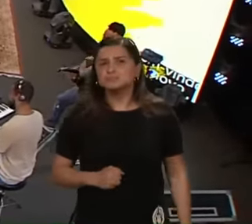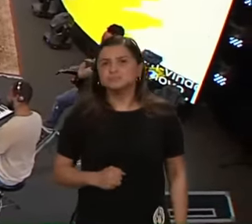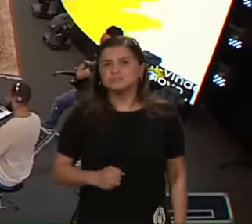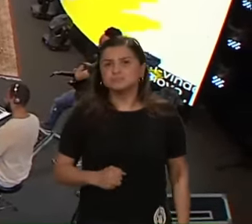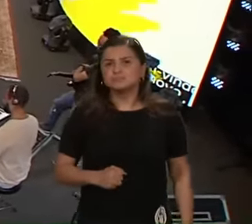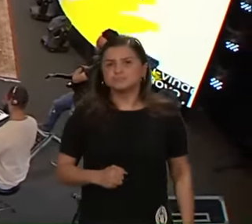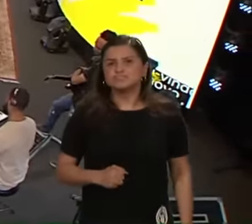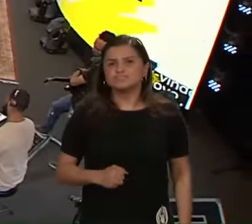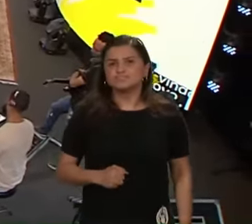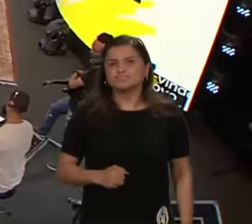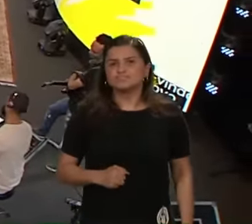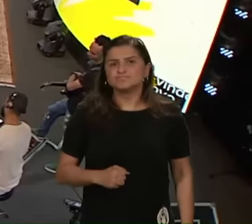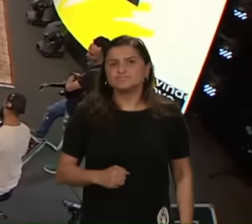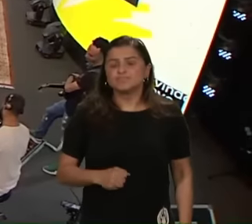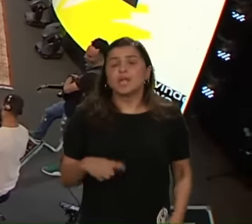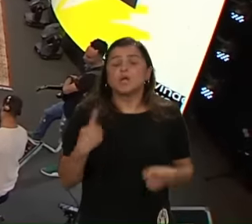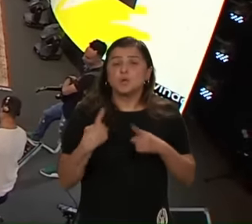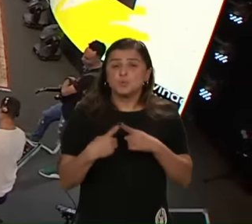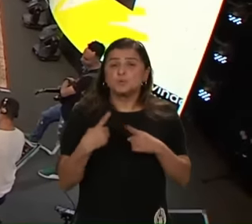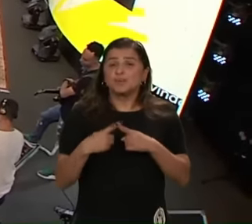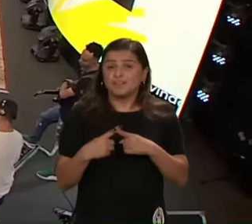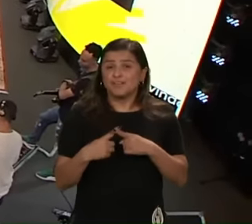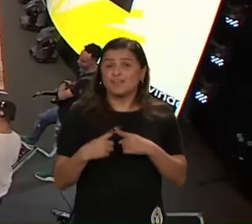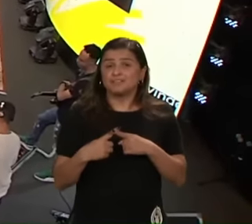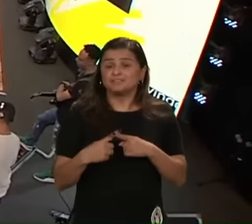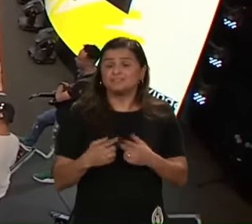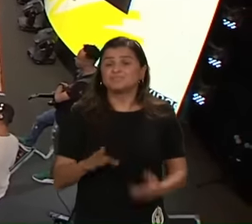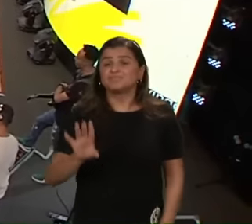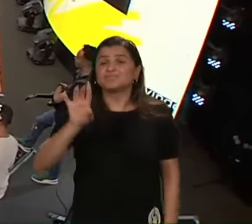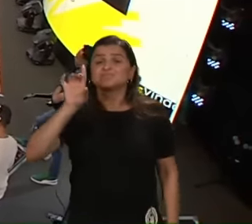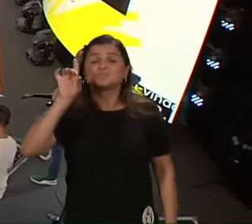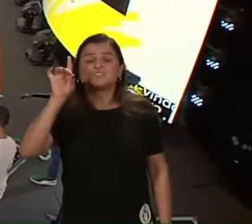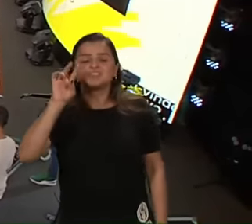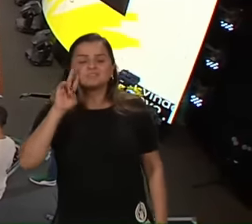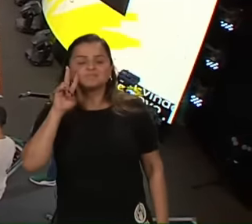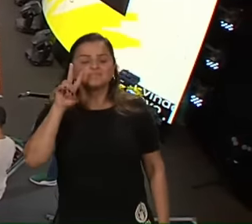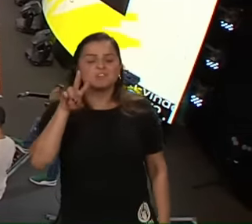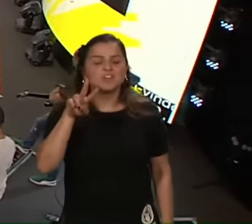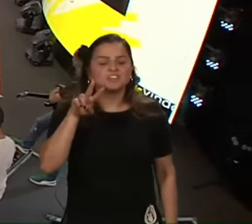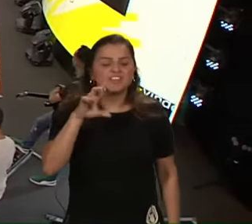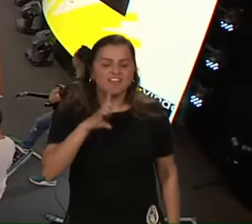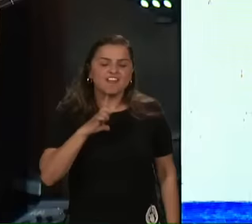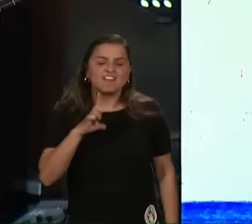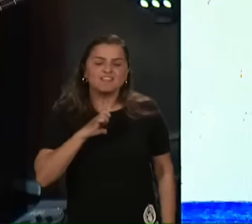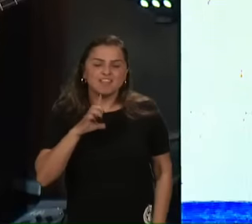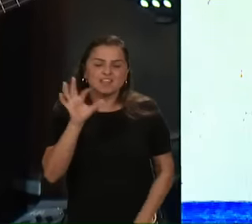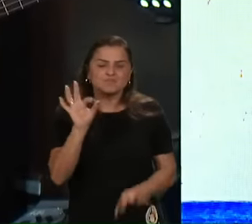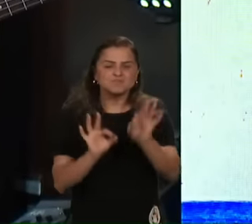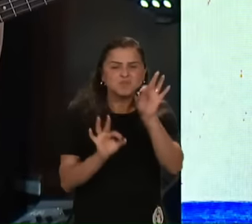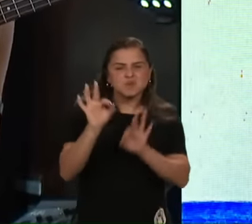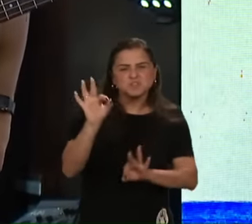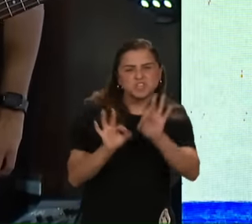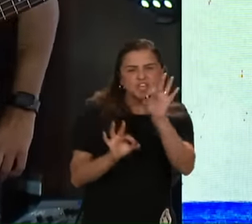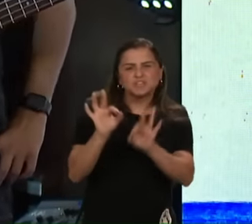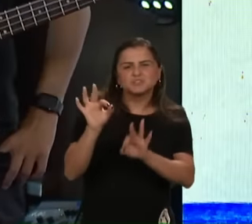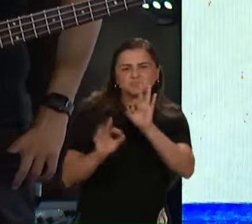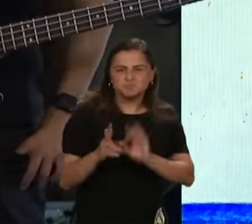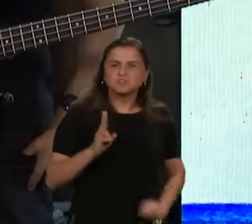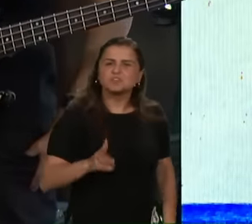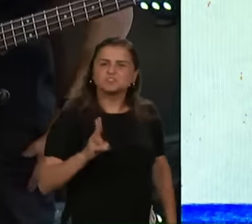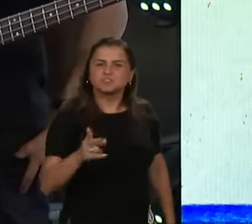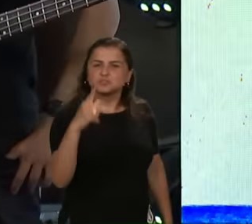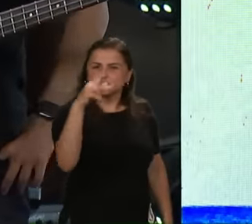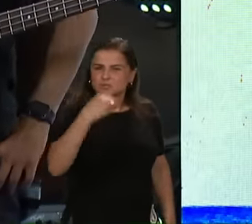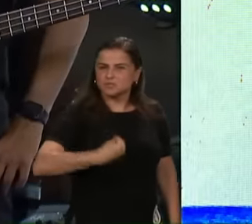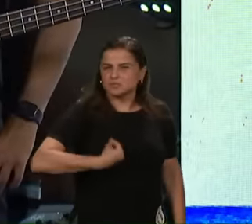Porque Ele tem encontrado em nós ainda o projeto que Ele tem para a nossa vida.